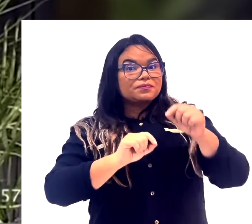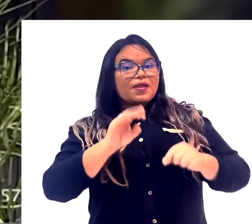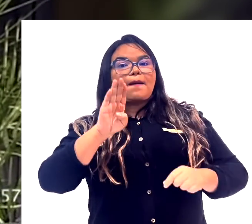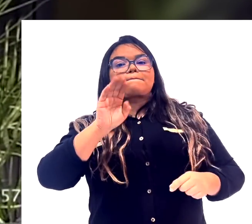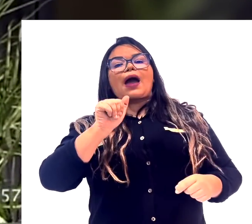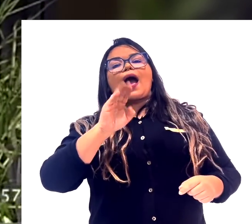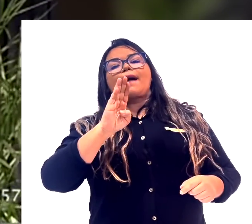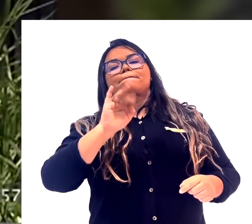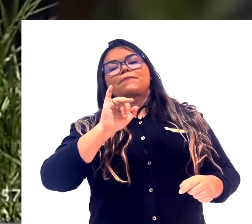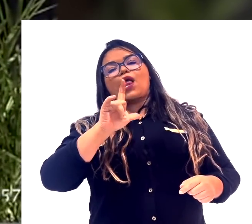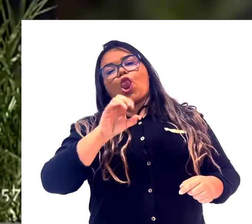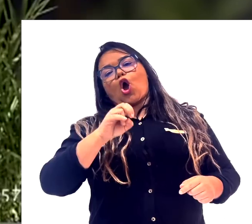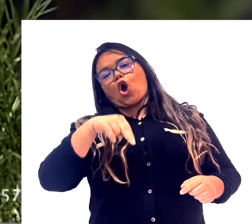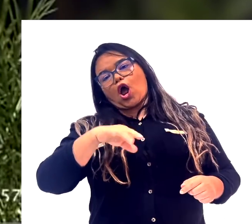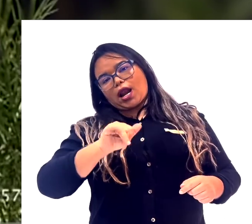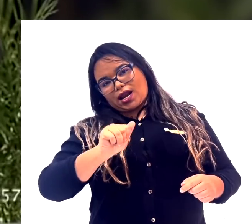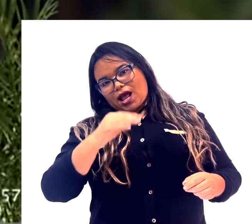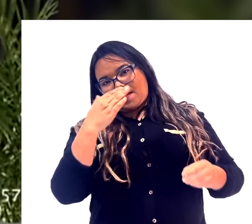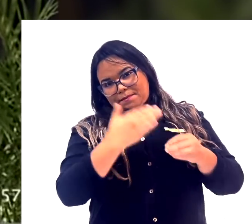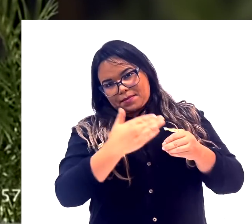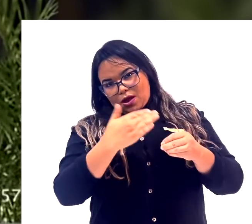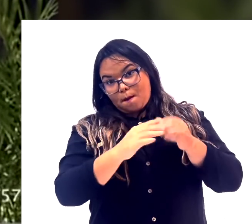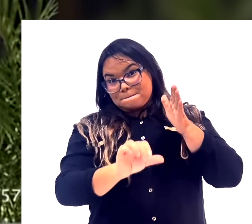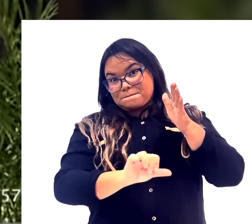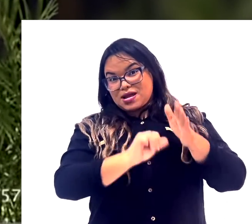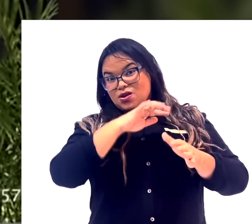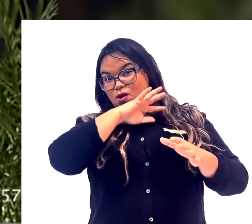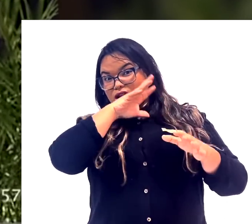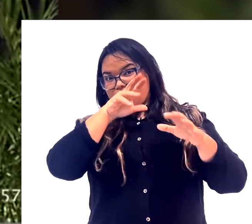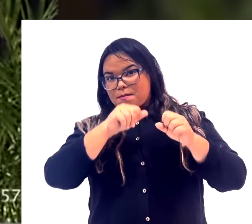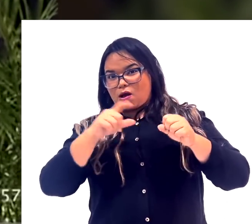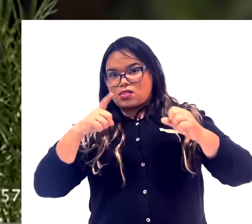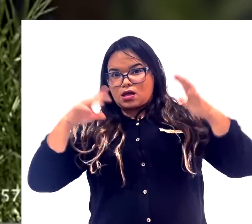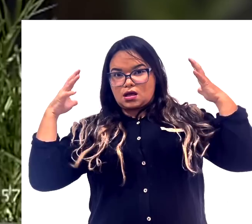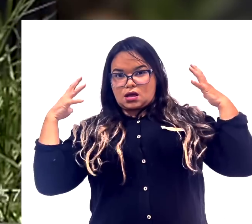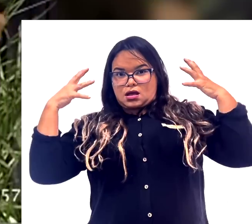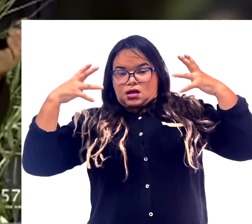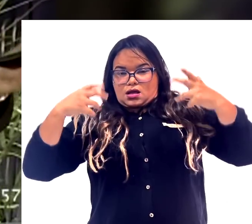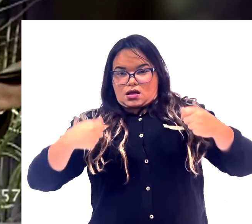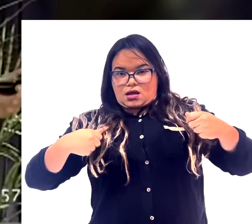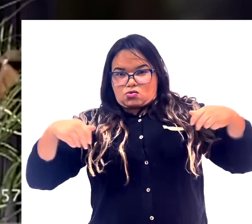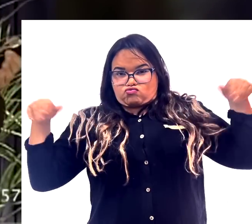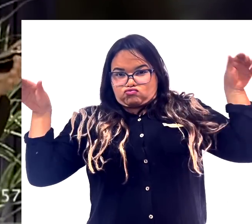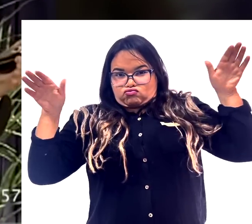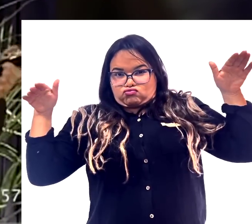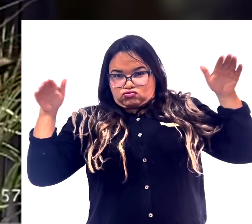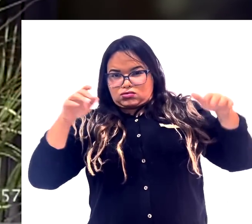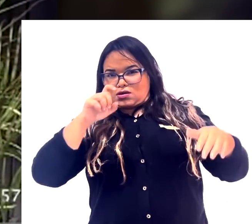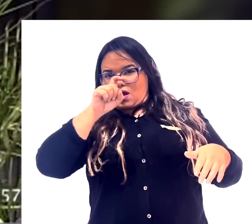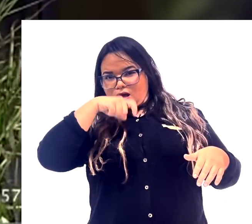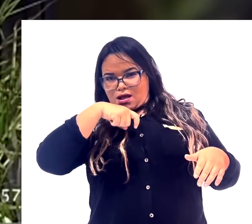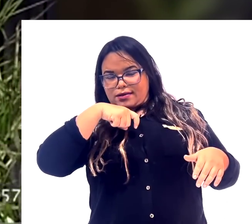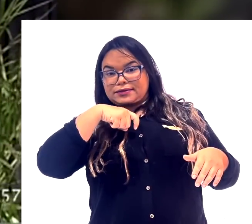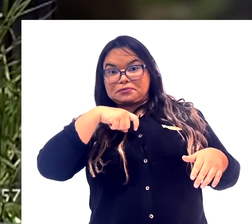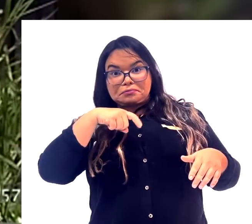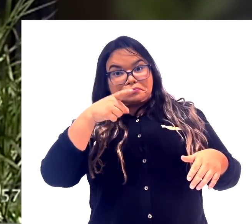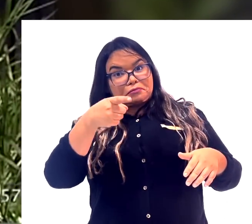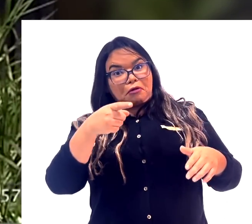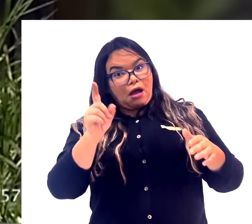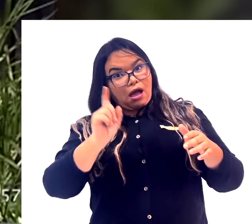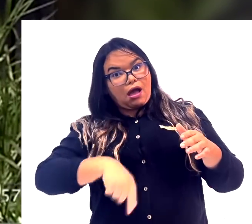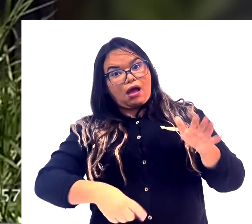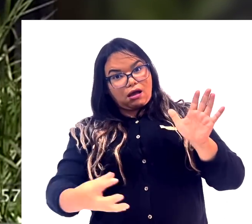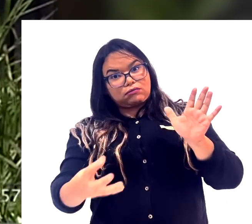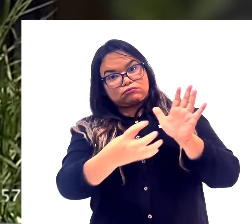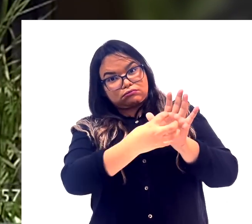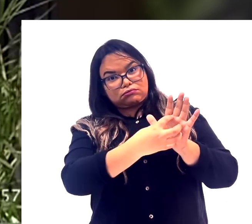Babilônia. A primeira besta que nós vemos aqui é o leão com asas de águia, que a propósito era o símbolo, um dos